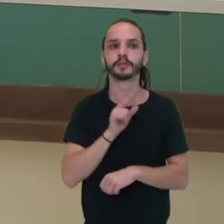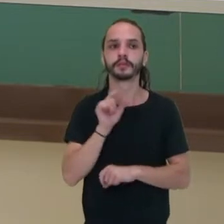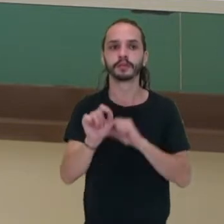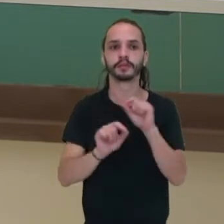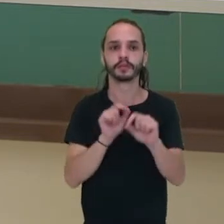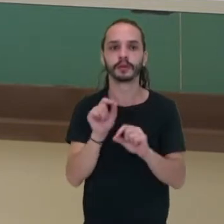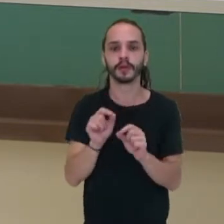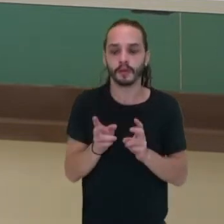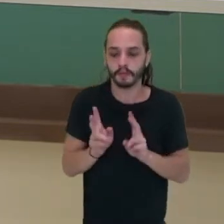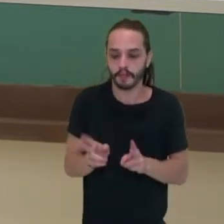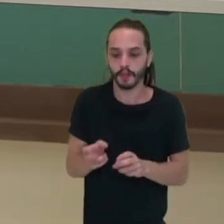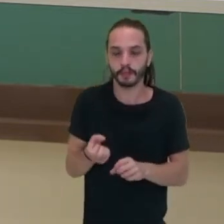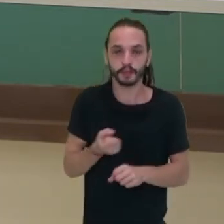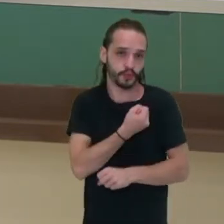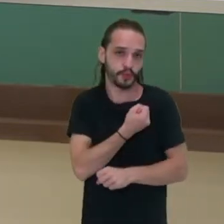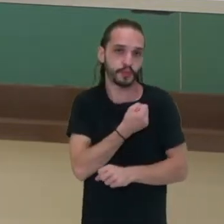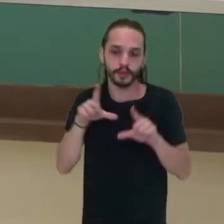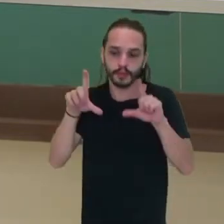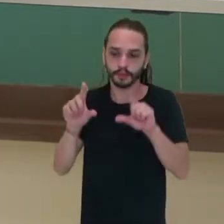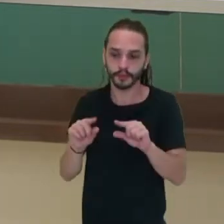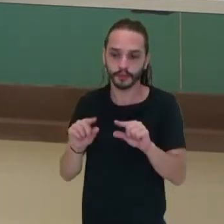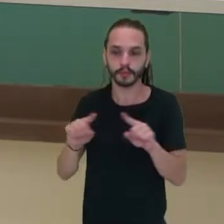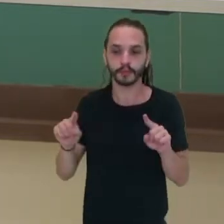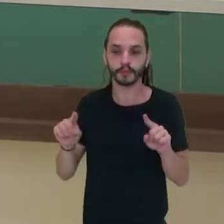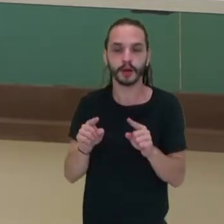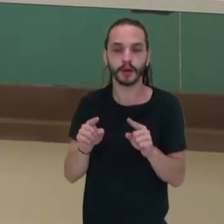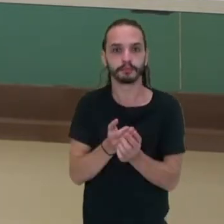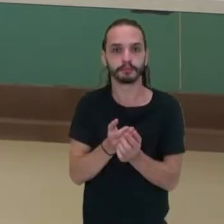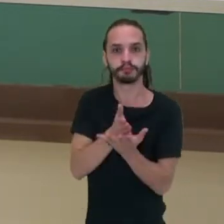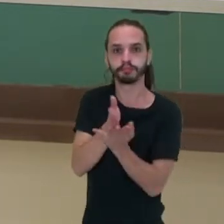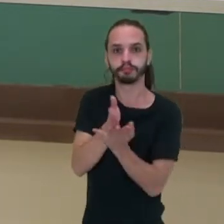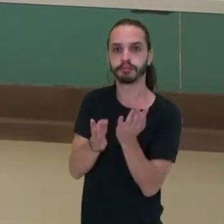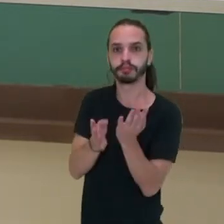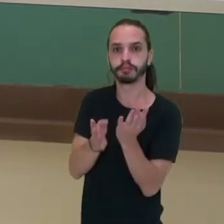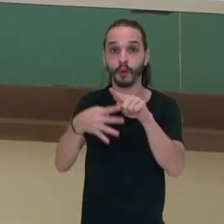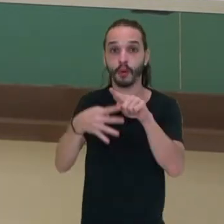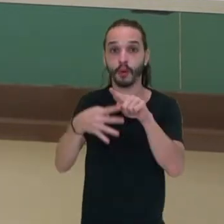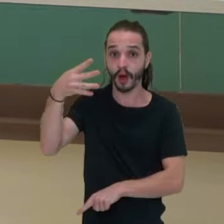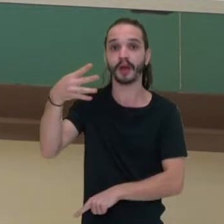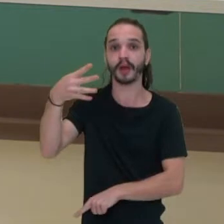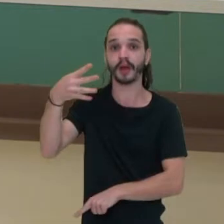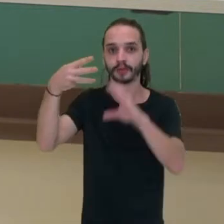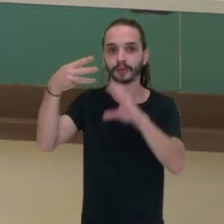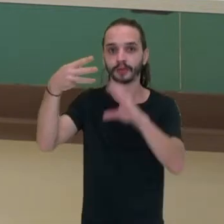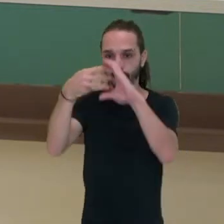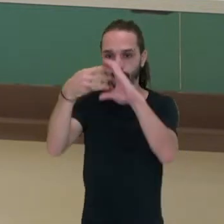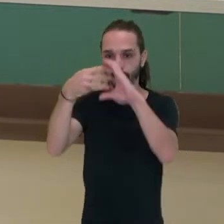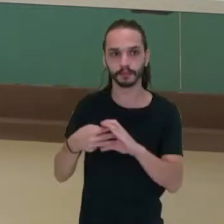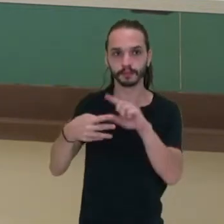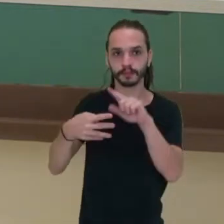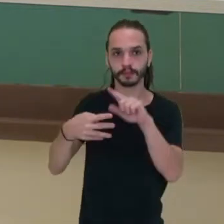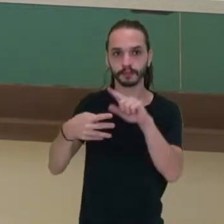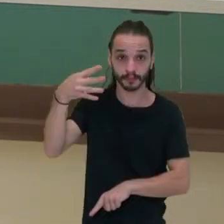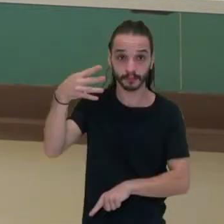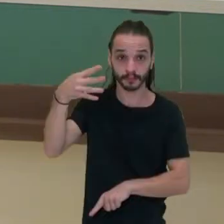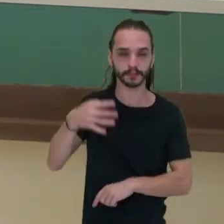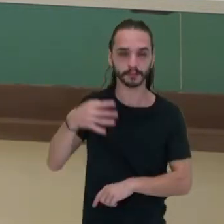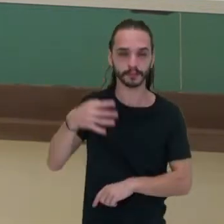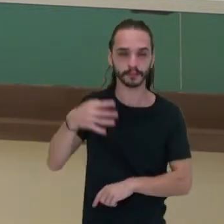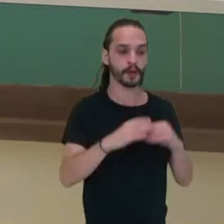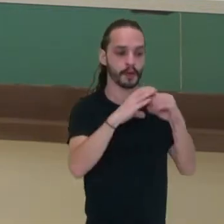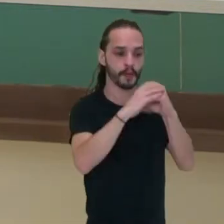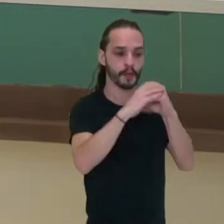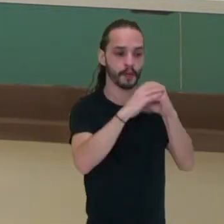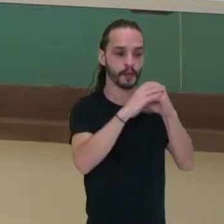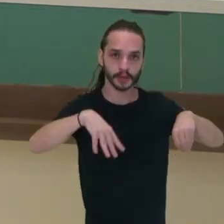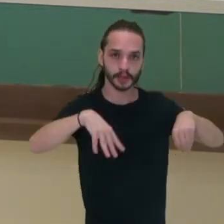aquele número já reduzido, porém multiplicado ali em quatro células no total. Então, a meiose 1, ela já